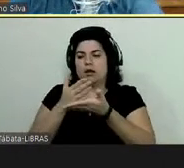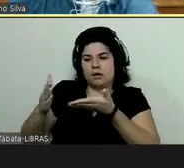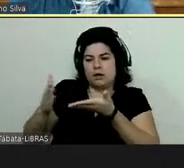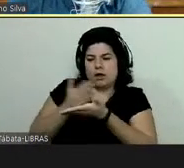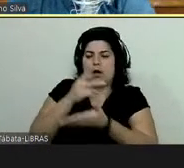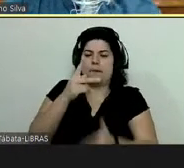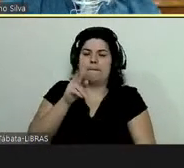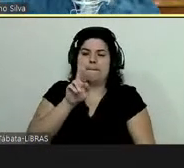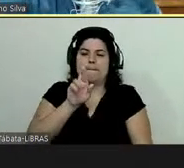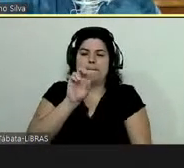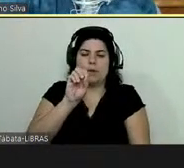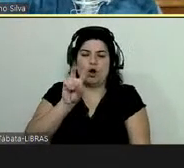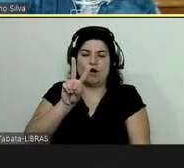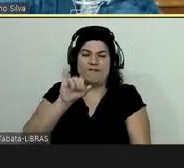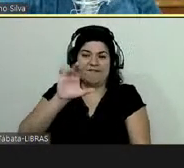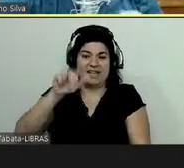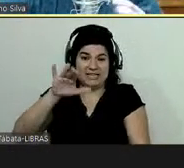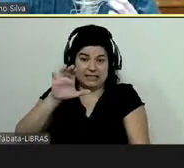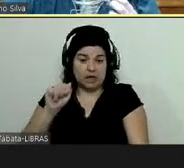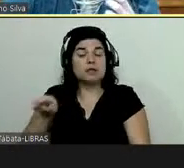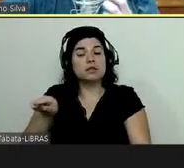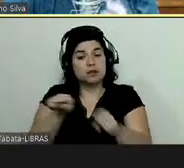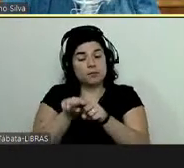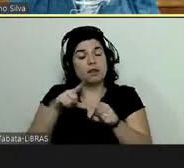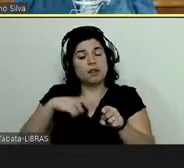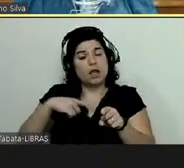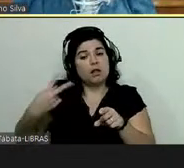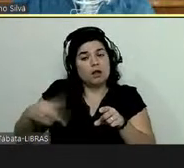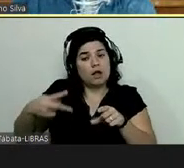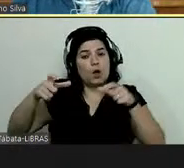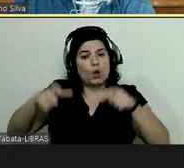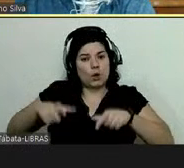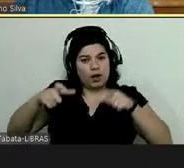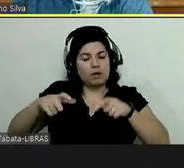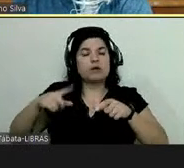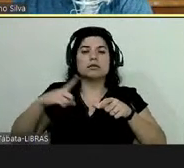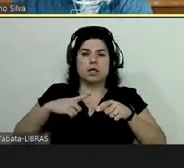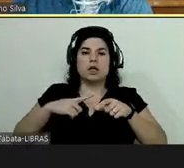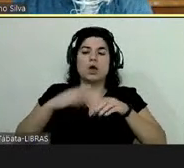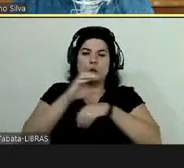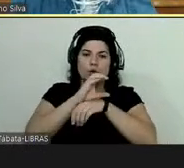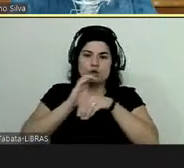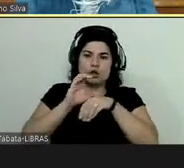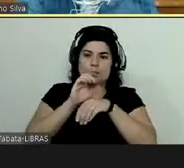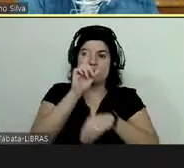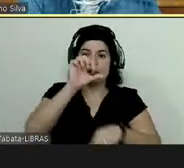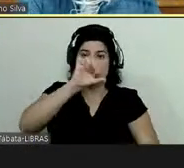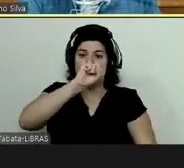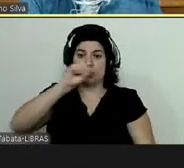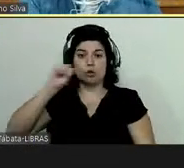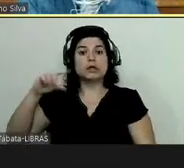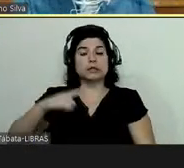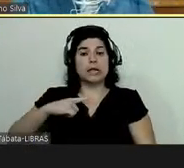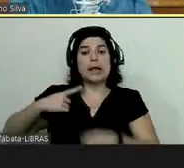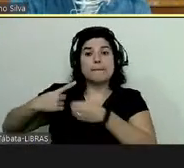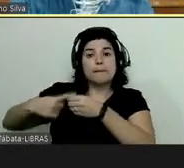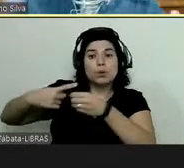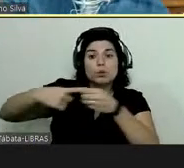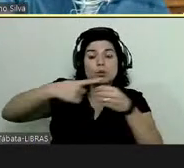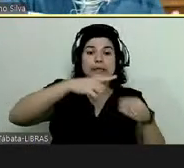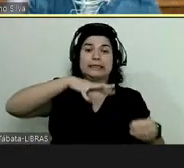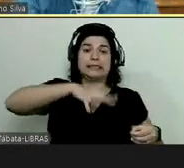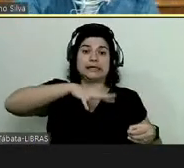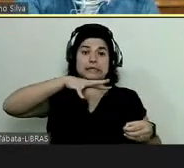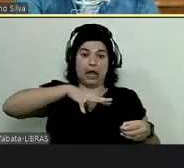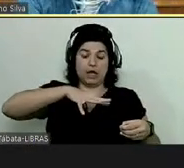e um ente local ou seja a colchão de 88 Doutor de autonomia os municípios que eram